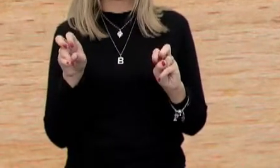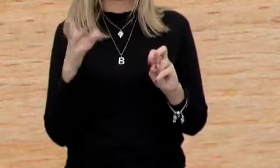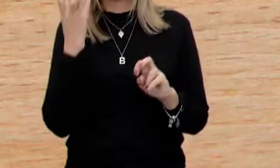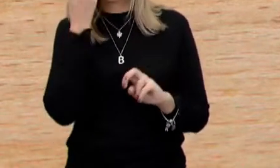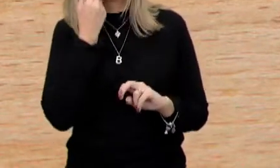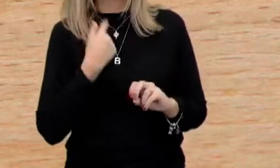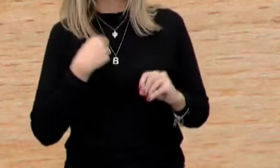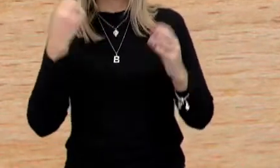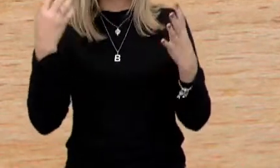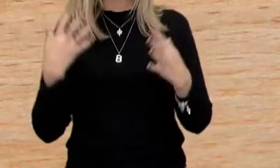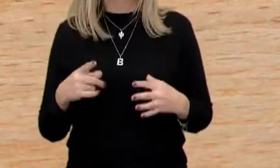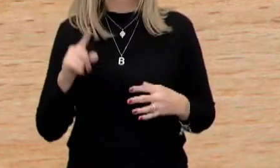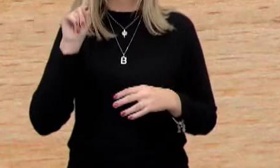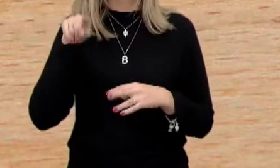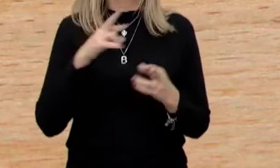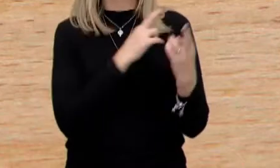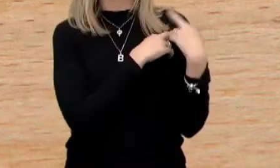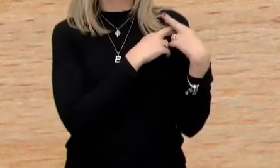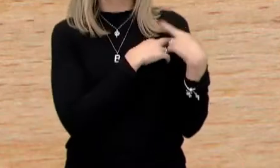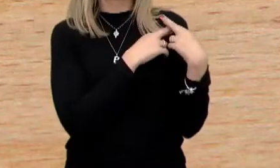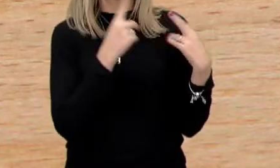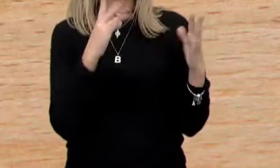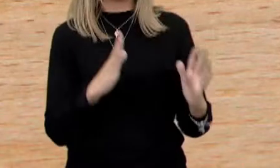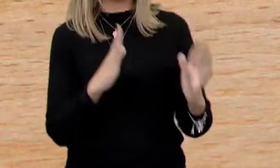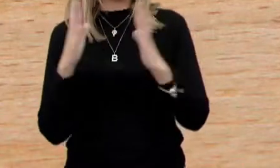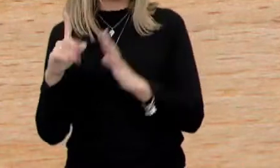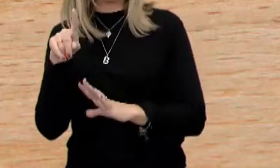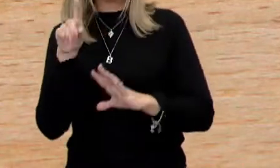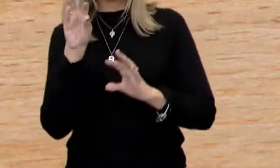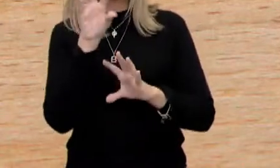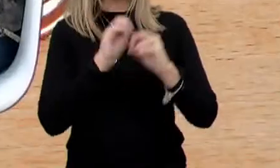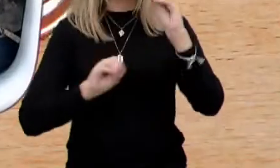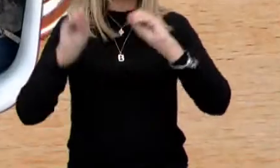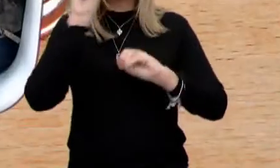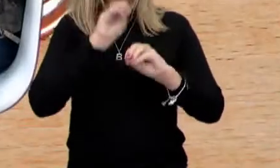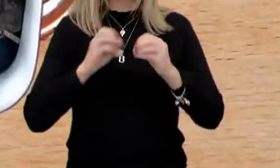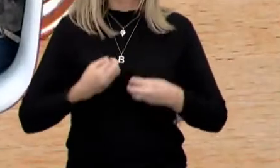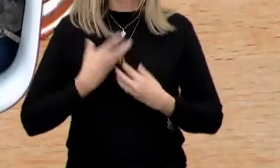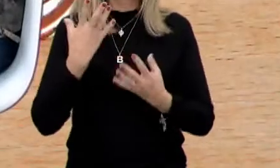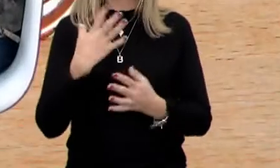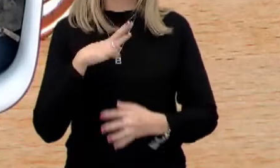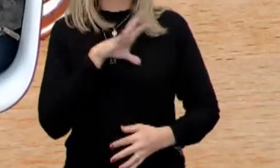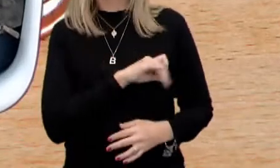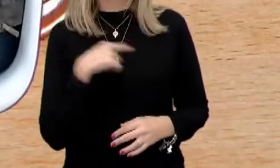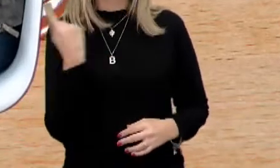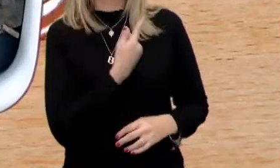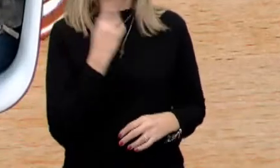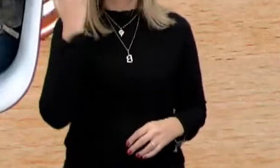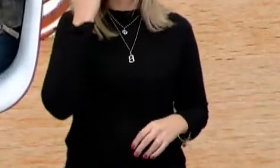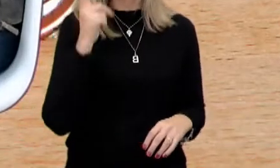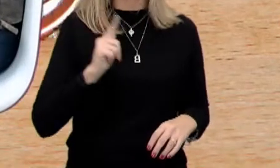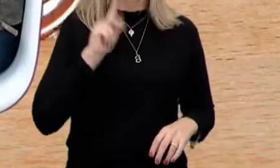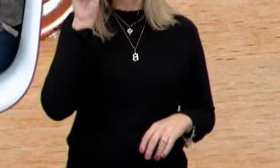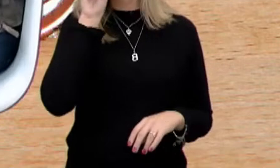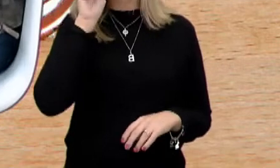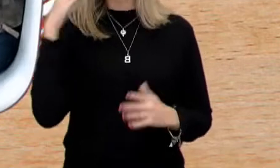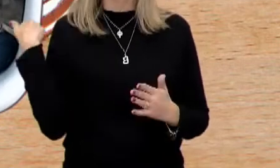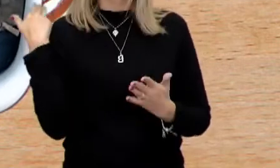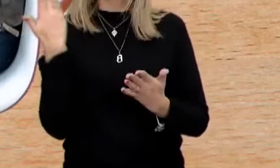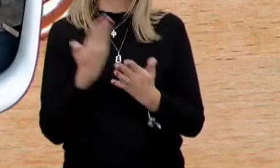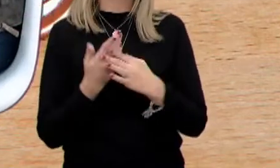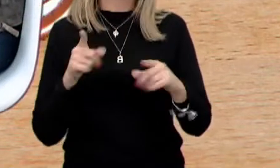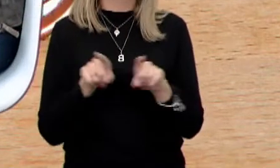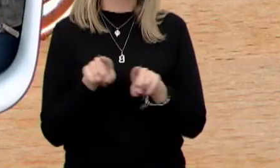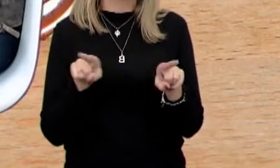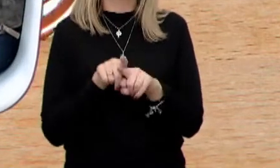Eu explico o que é a guarda responsável. Tem uma parte que é uma declaração de amor à nossa relação com os animais. E tem as historinhas dos animais, porque